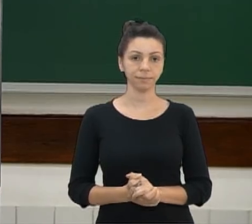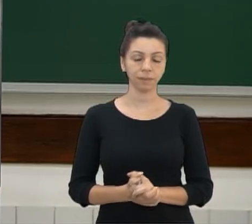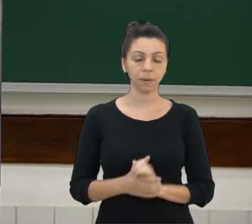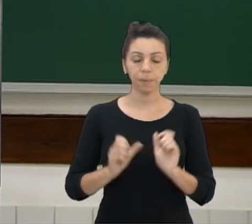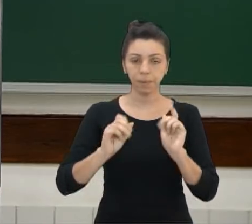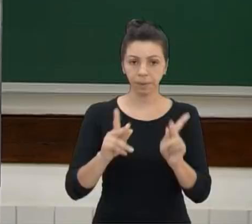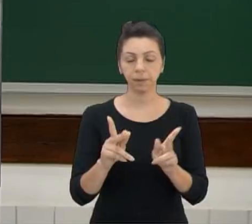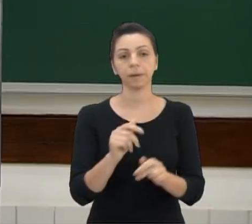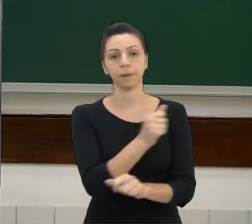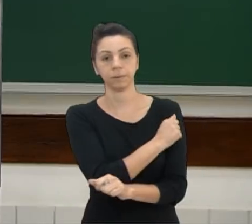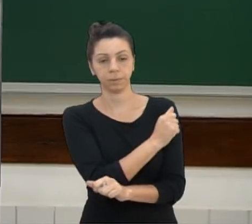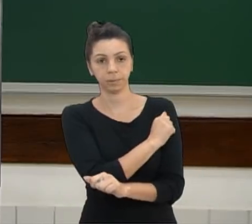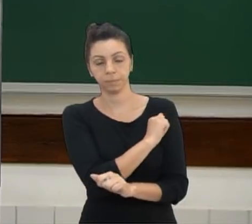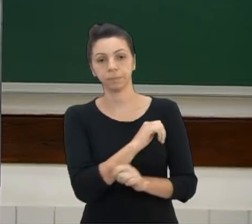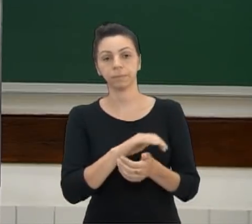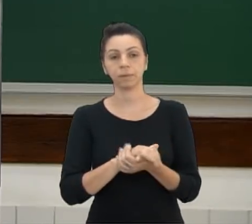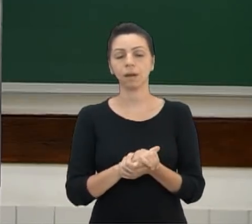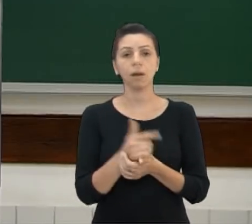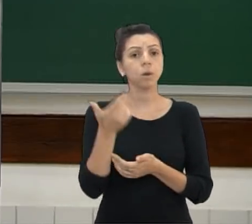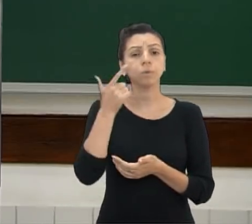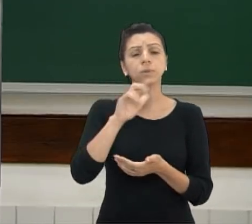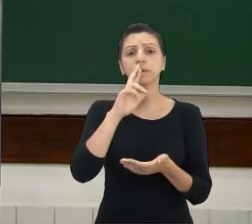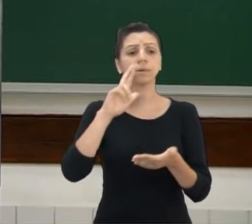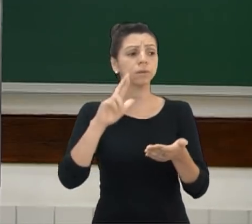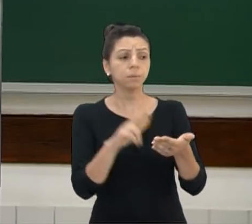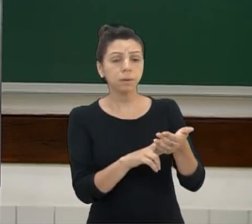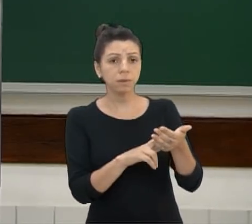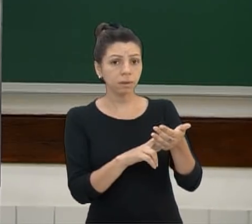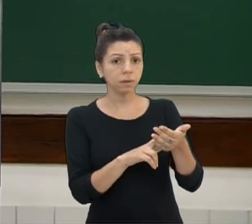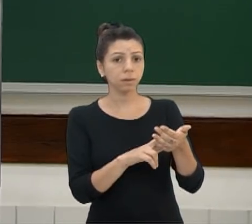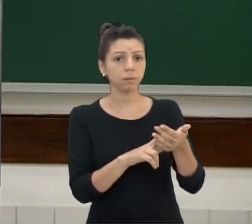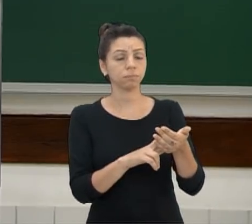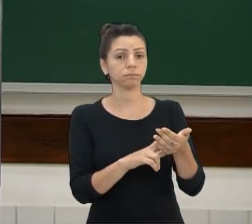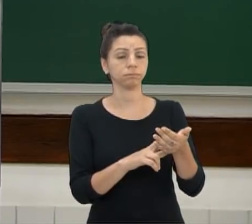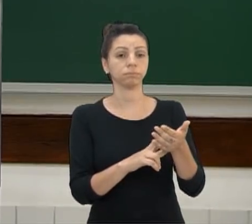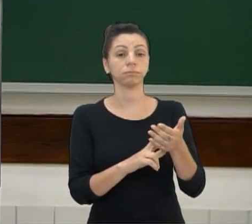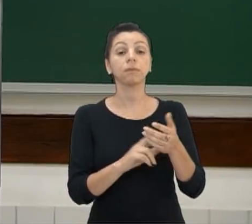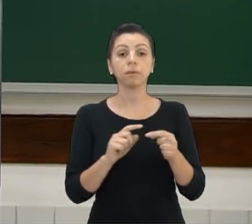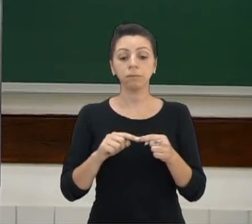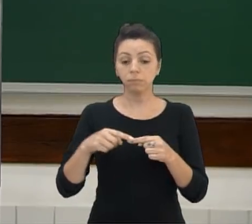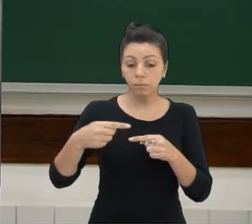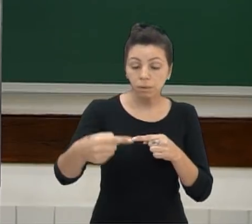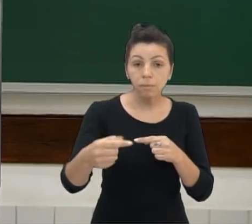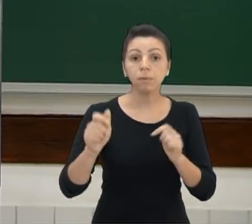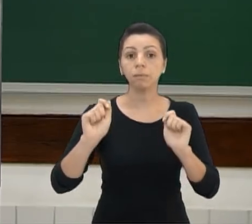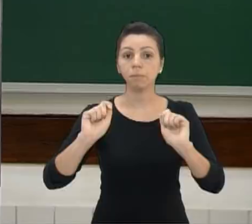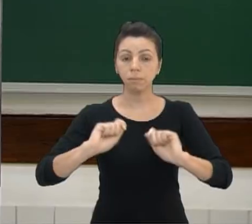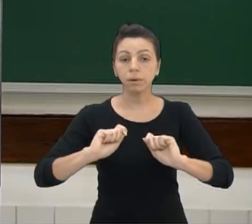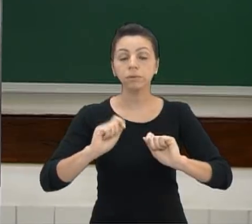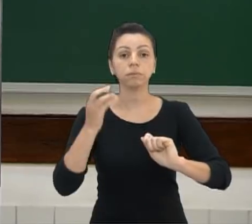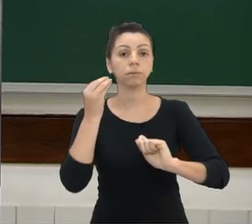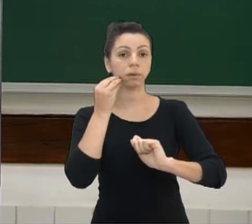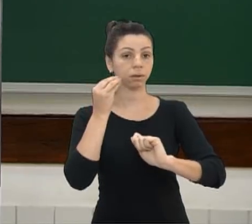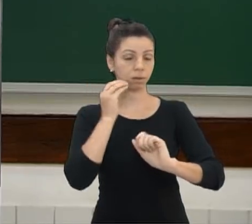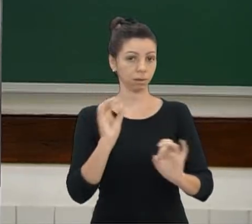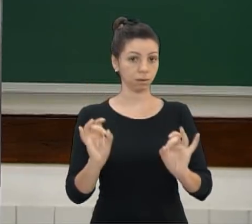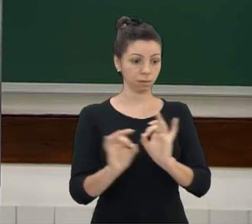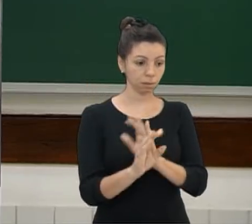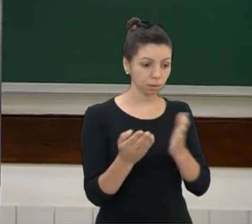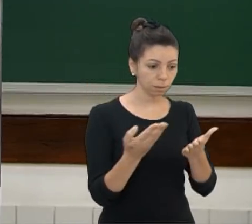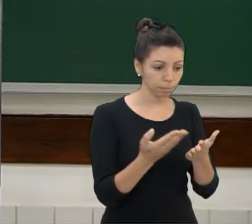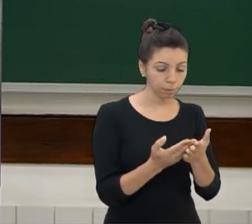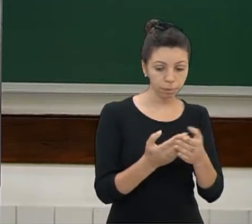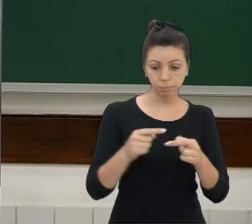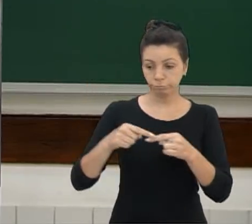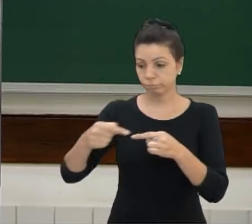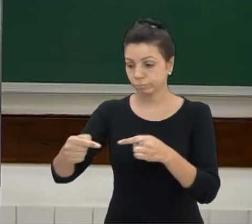Muito bem, estudante. Caso você não tenha conseguido concluir a resolução desse exercício, você poderá fazê-lo após o término da nossa aula ou